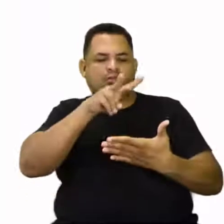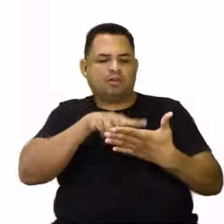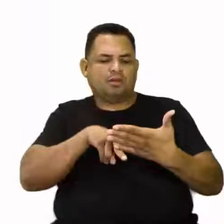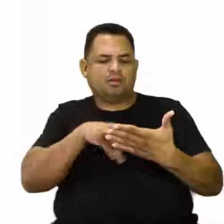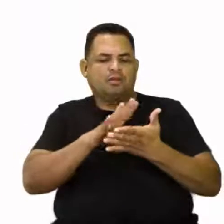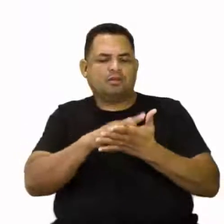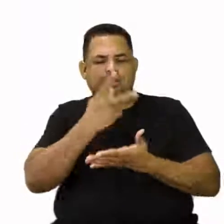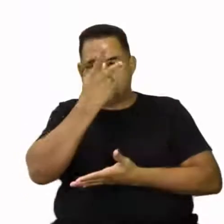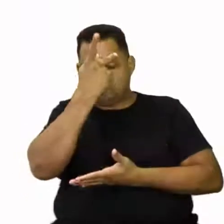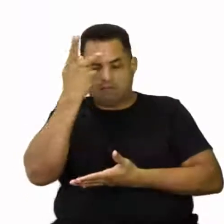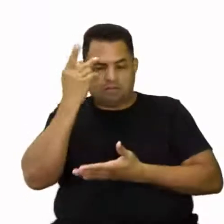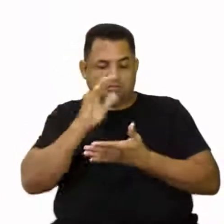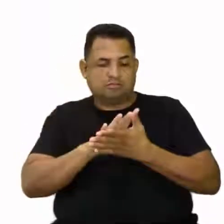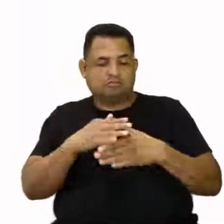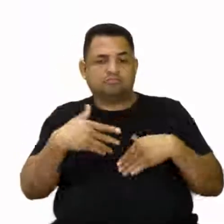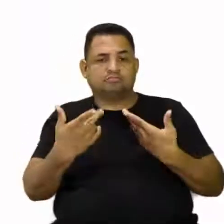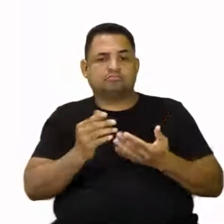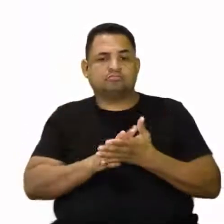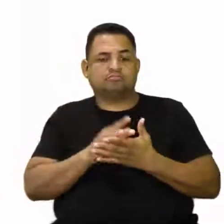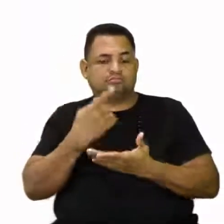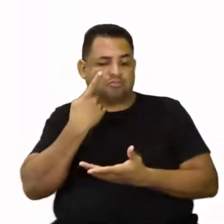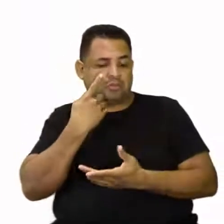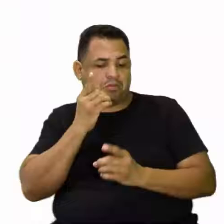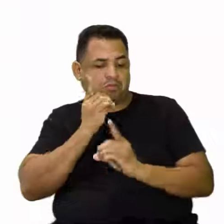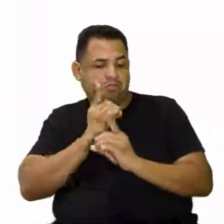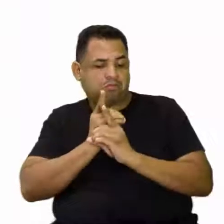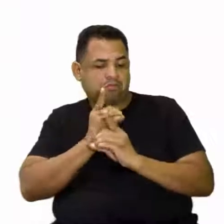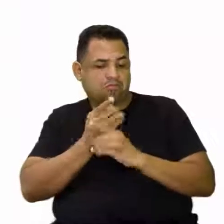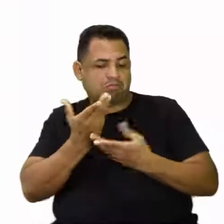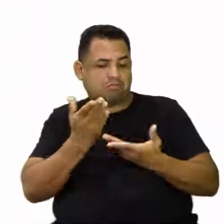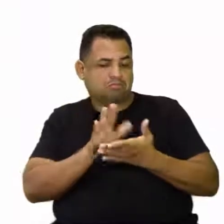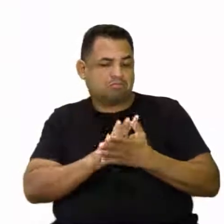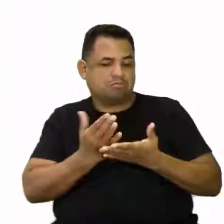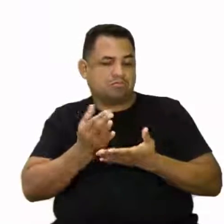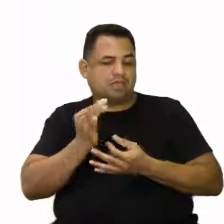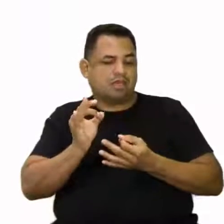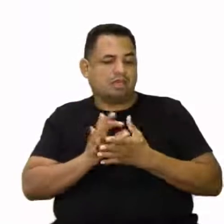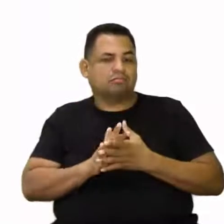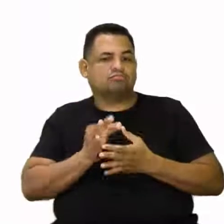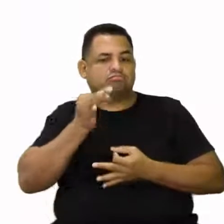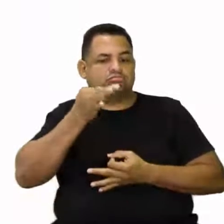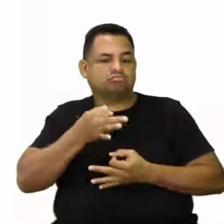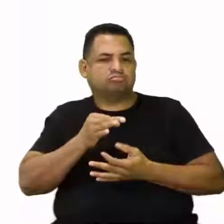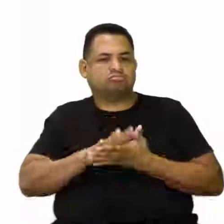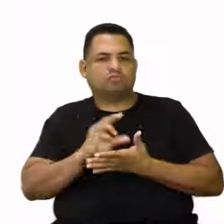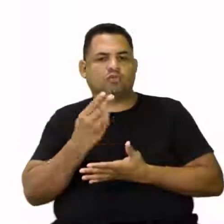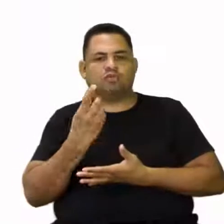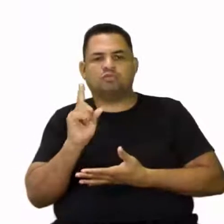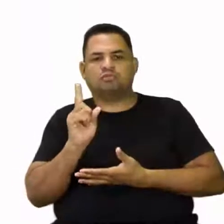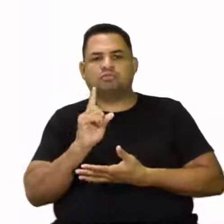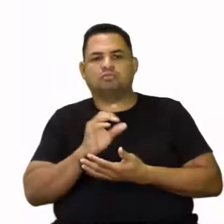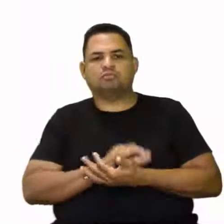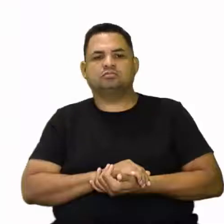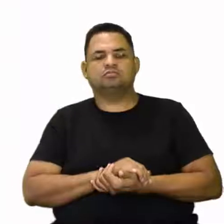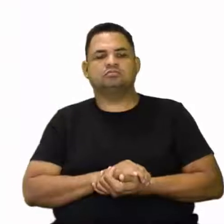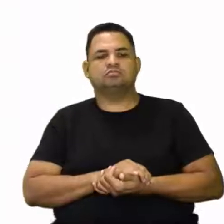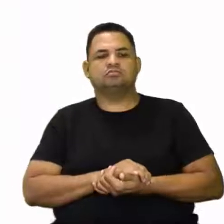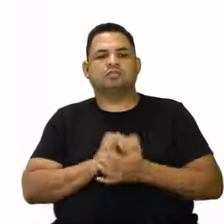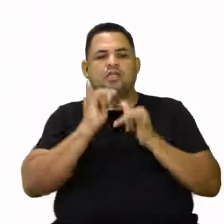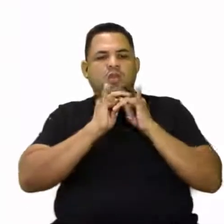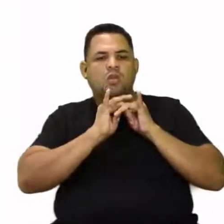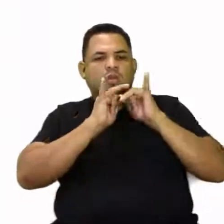resposta, mas que no texto ele vai ver ali se está coerente ou não, né? Titular notícia. É